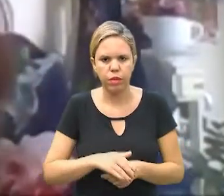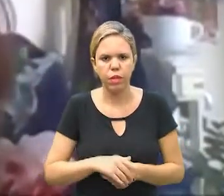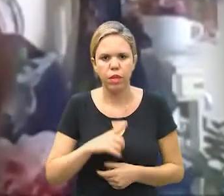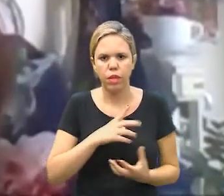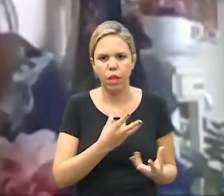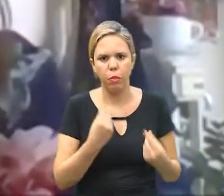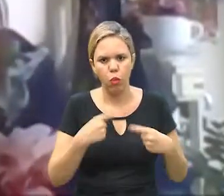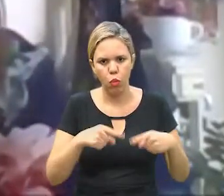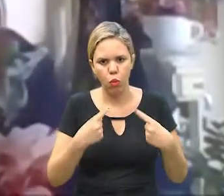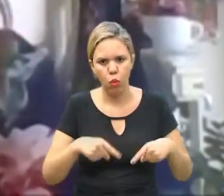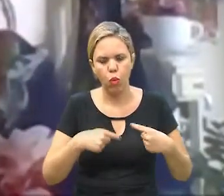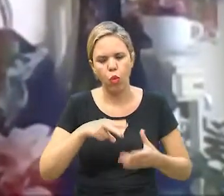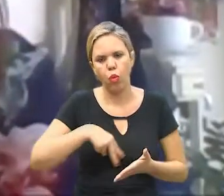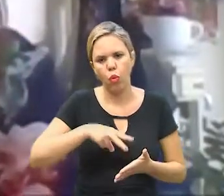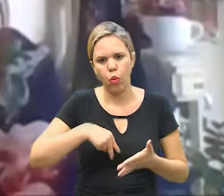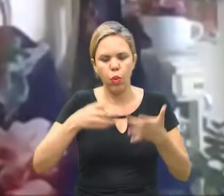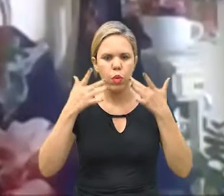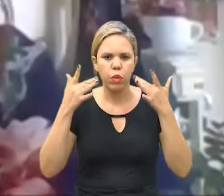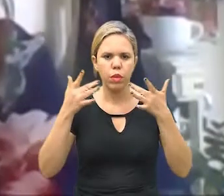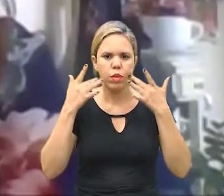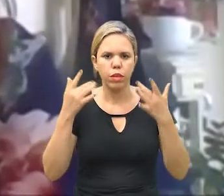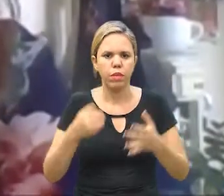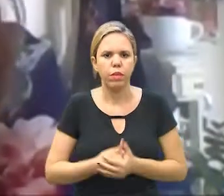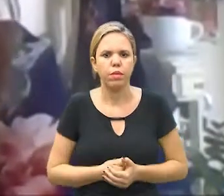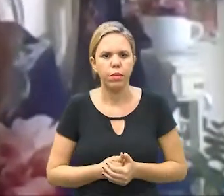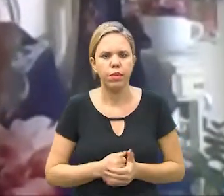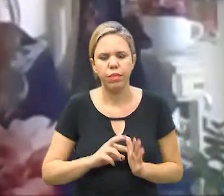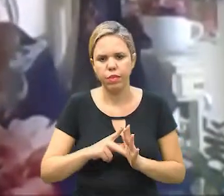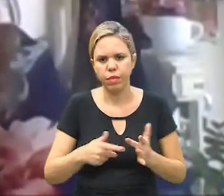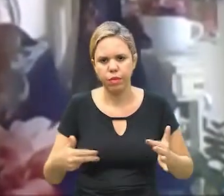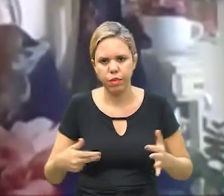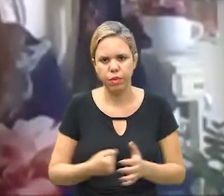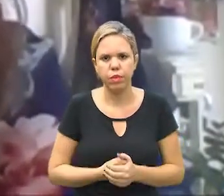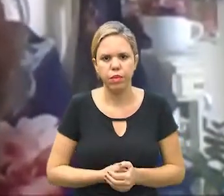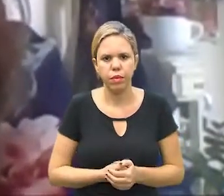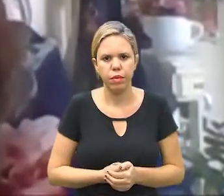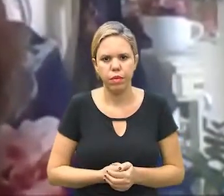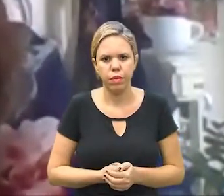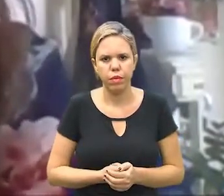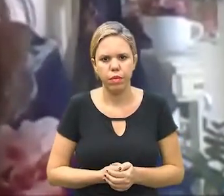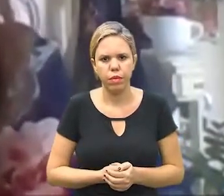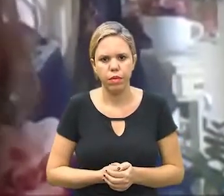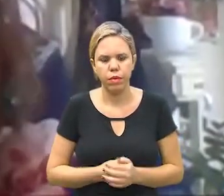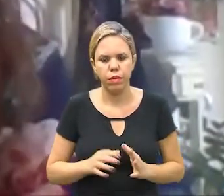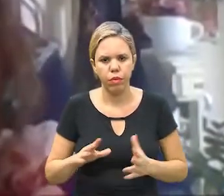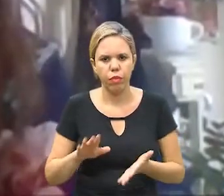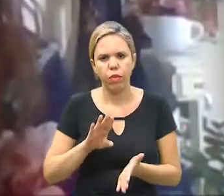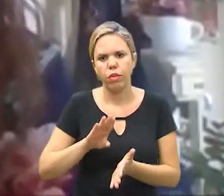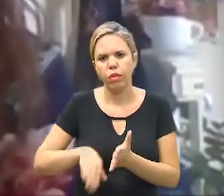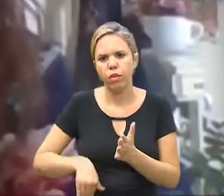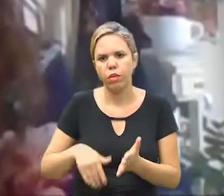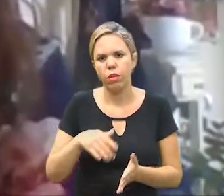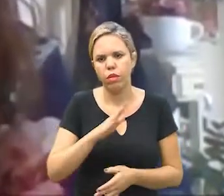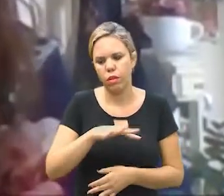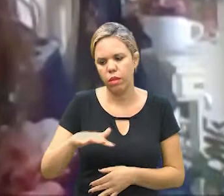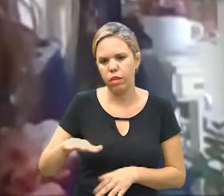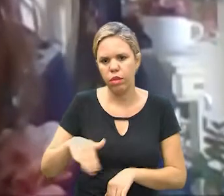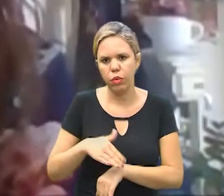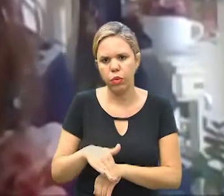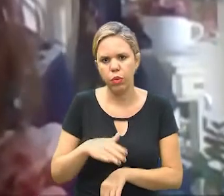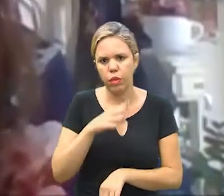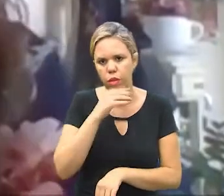temos música, dança, teatro, uma série de atividades para tirar essas crianças da rua. E